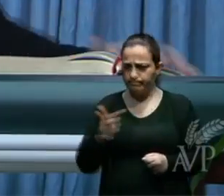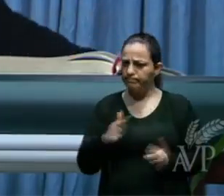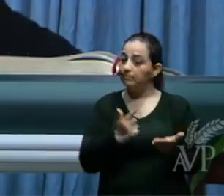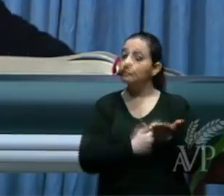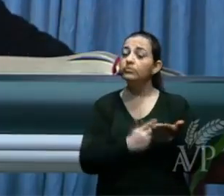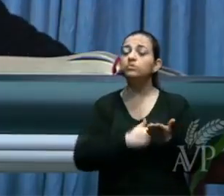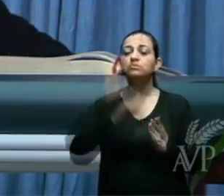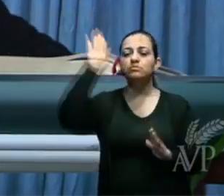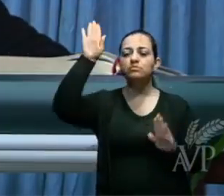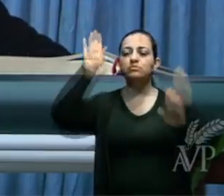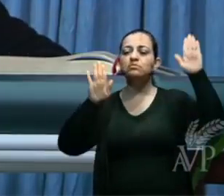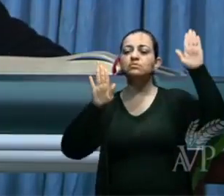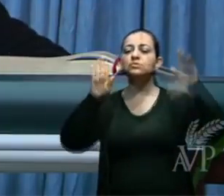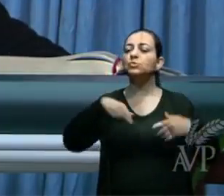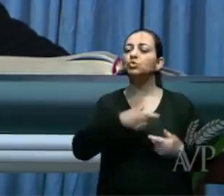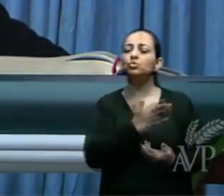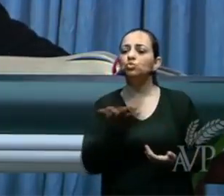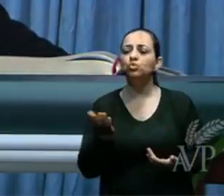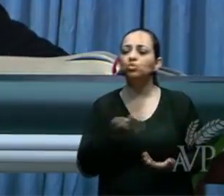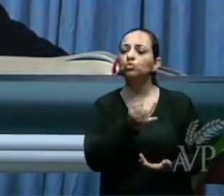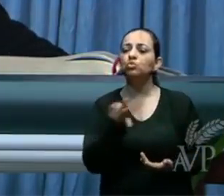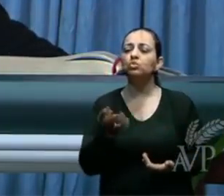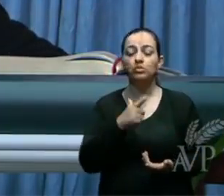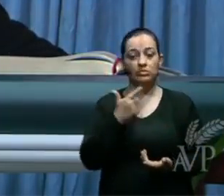mensagem levante a mal